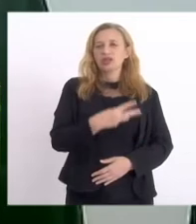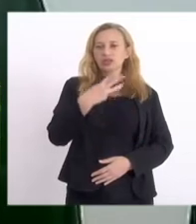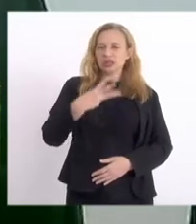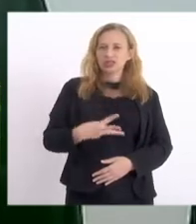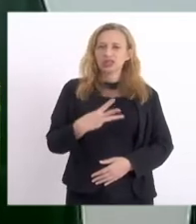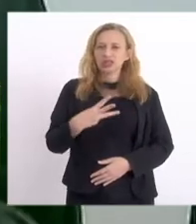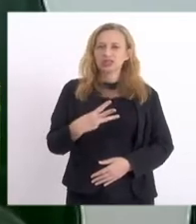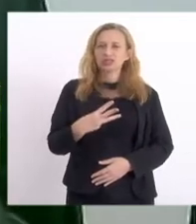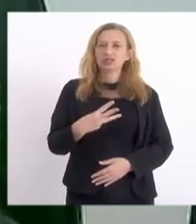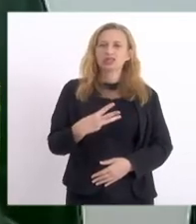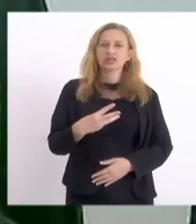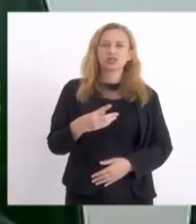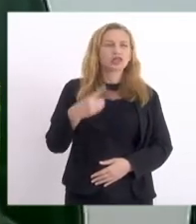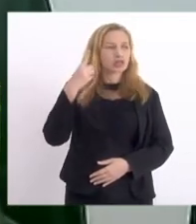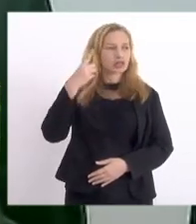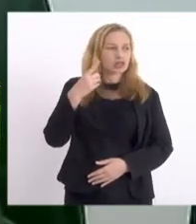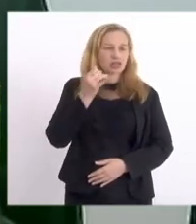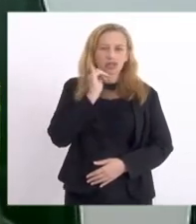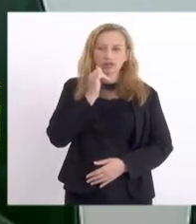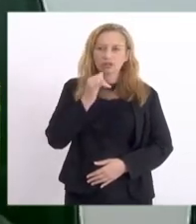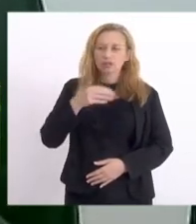43, relator deputado Carlos Mini.